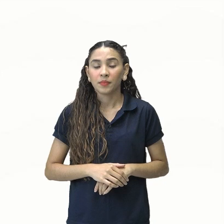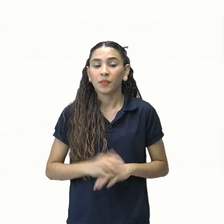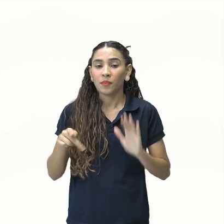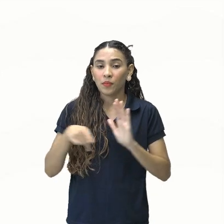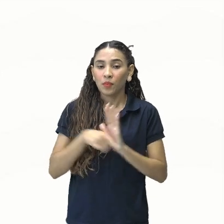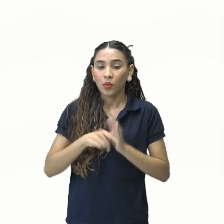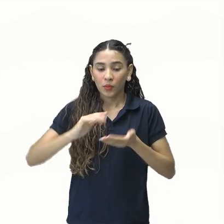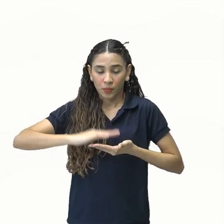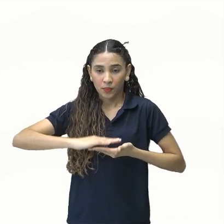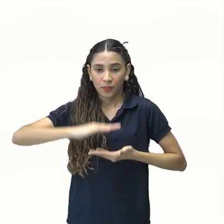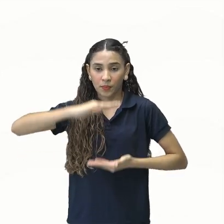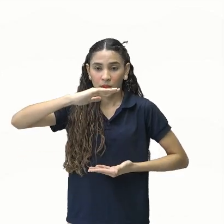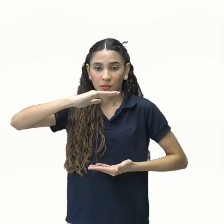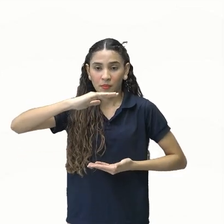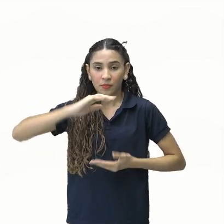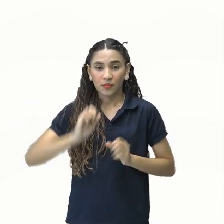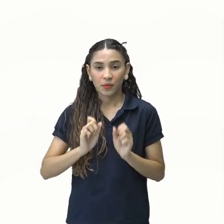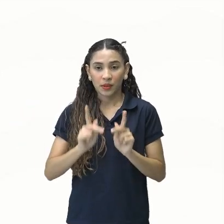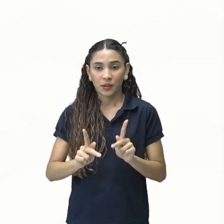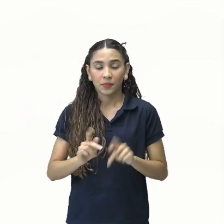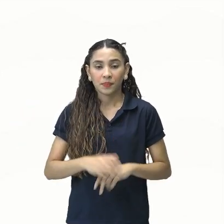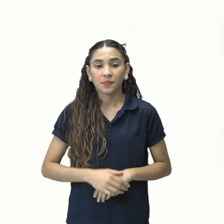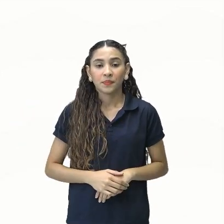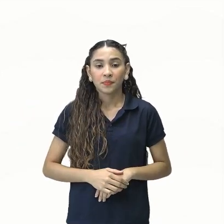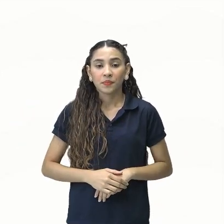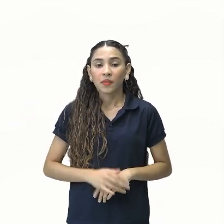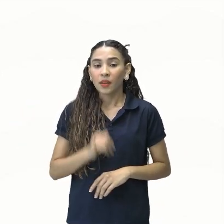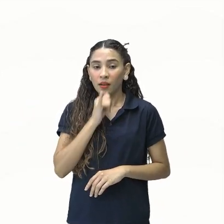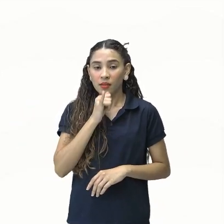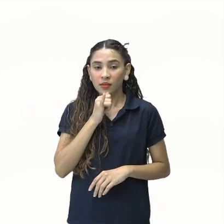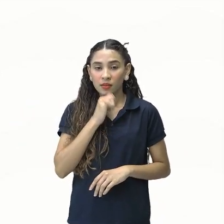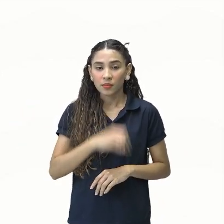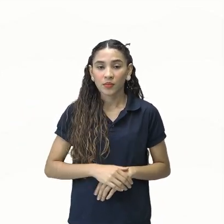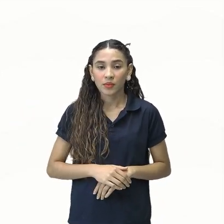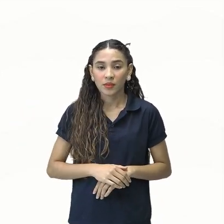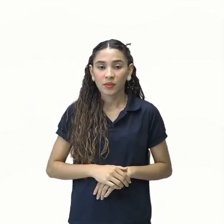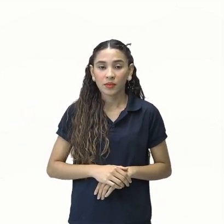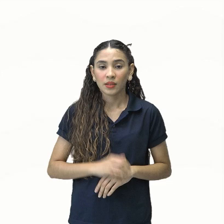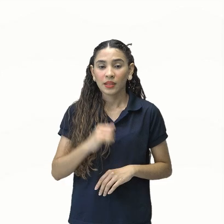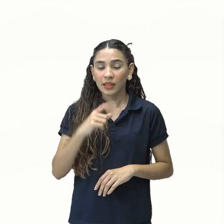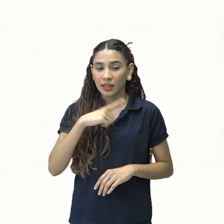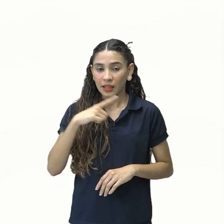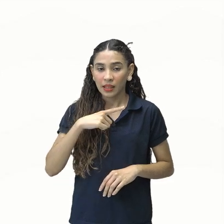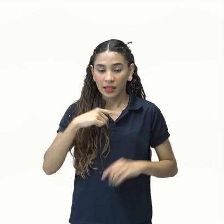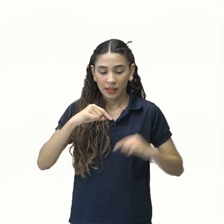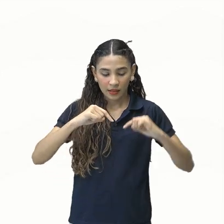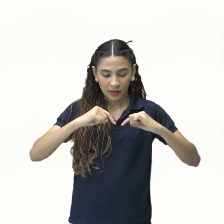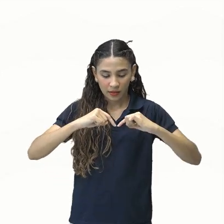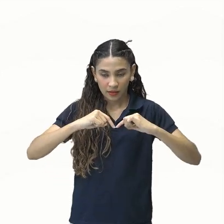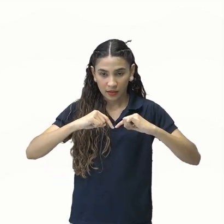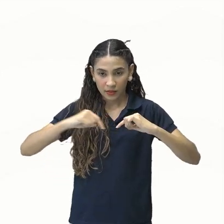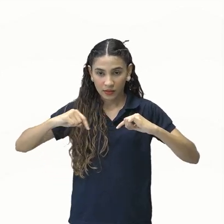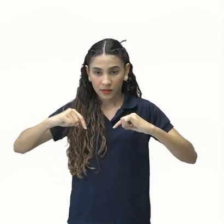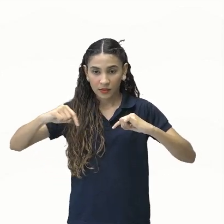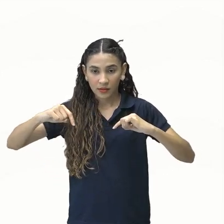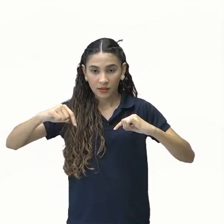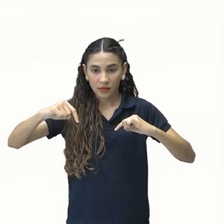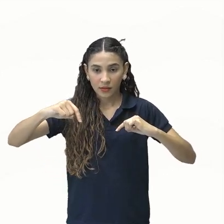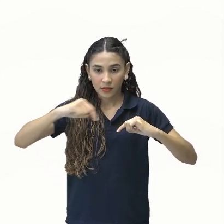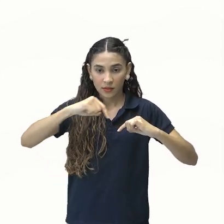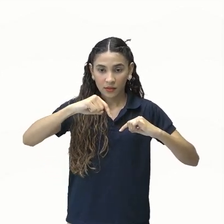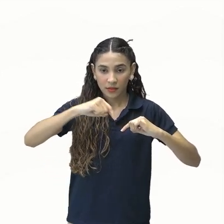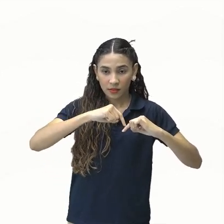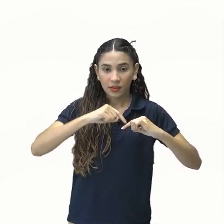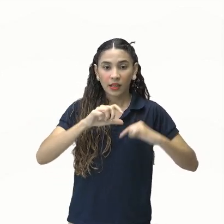do meu prisma, tá bom? Então, temos aqui, né, as arestas da minha base,